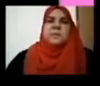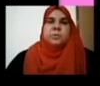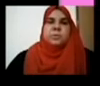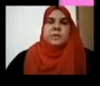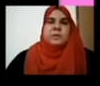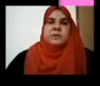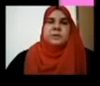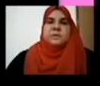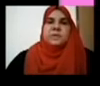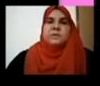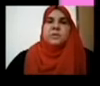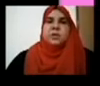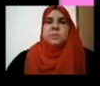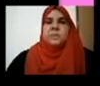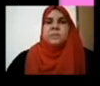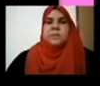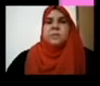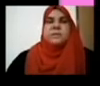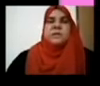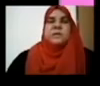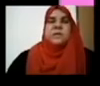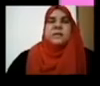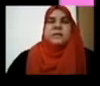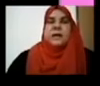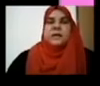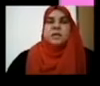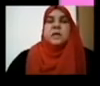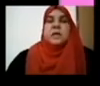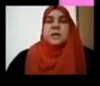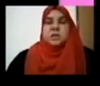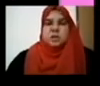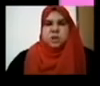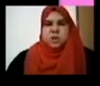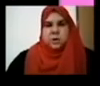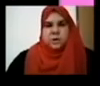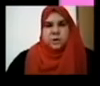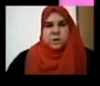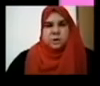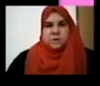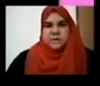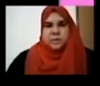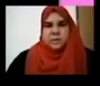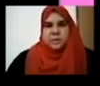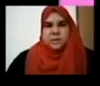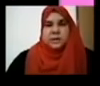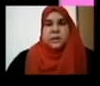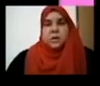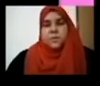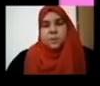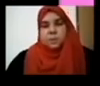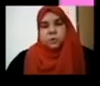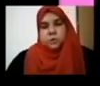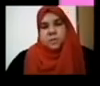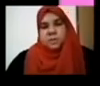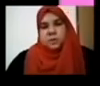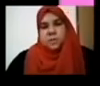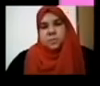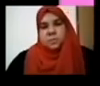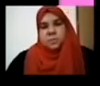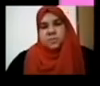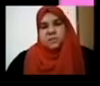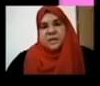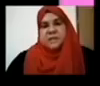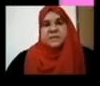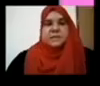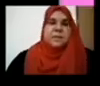o exemplo do 15 vezes 15, a gente percebeu uma certa regularidade e a gente chegou na conclusão que o produto de uma soma